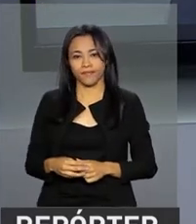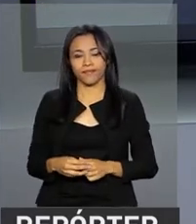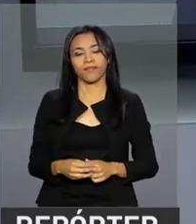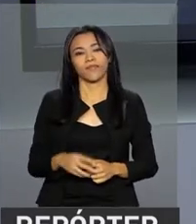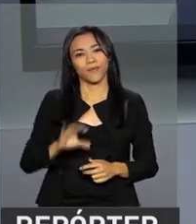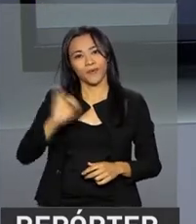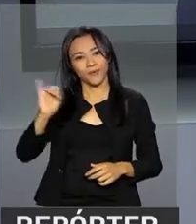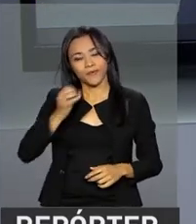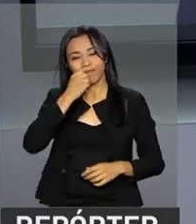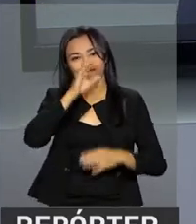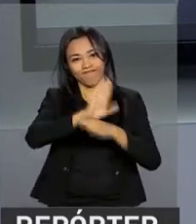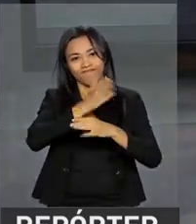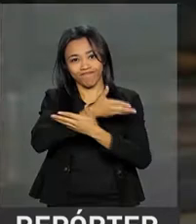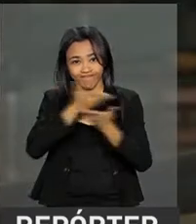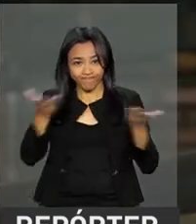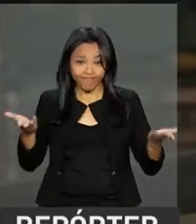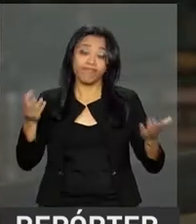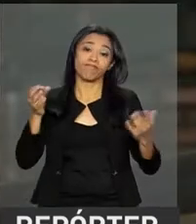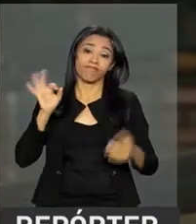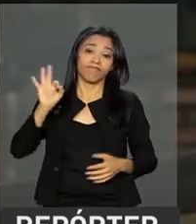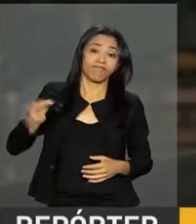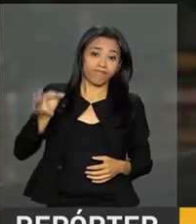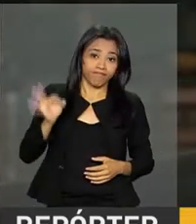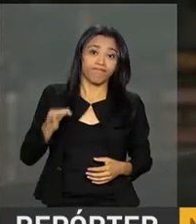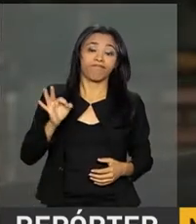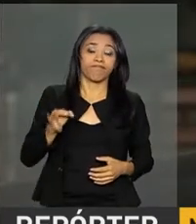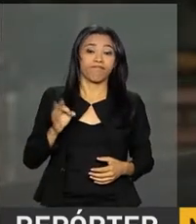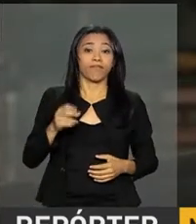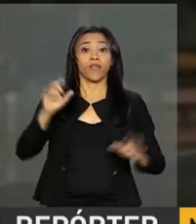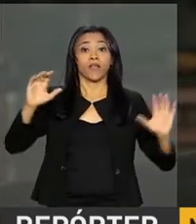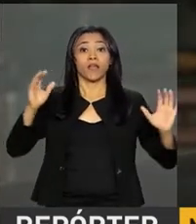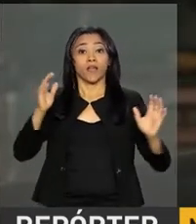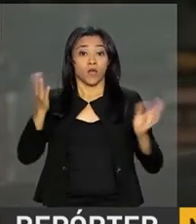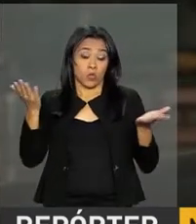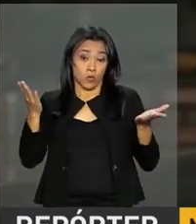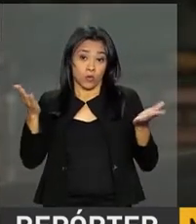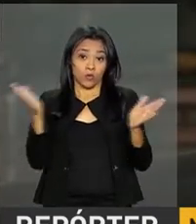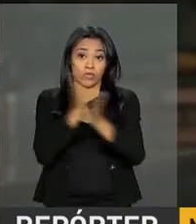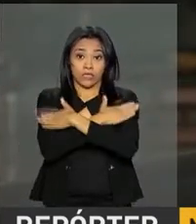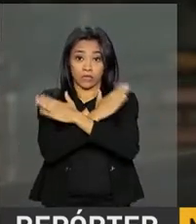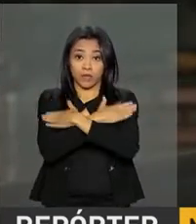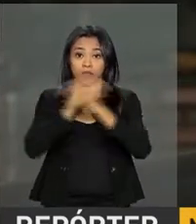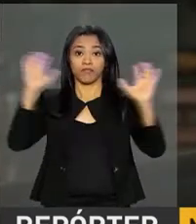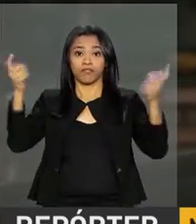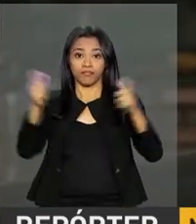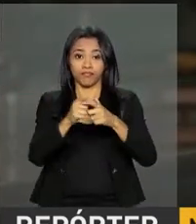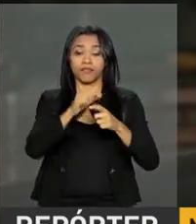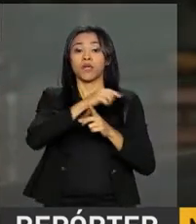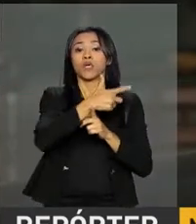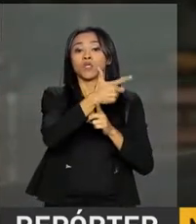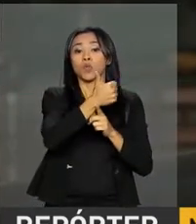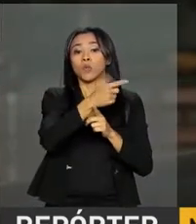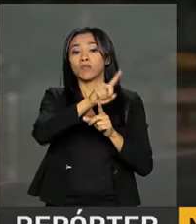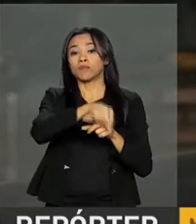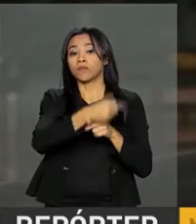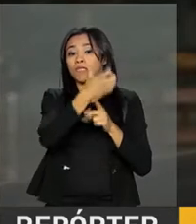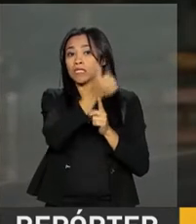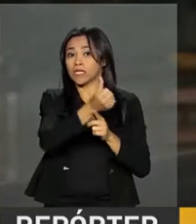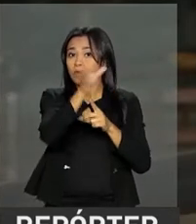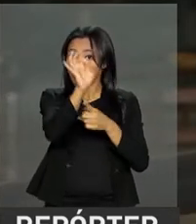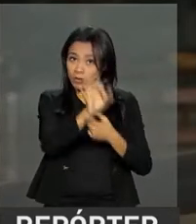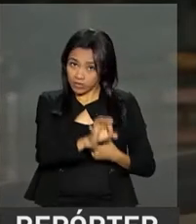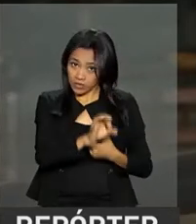lilian boa tarde a todos exatamente lília a taxa de desemprego recuou para 12,6 por cento da população